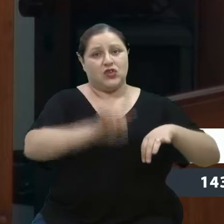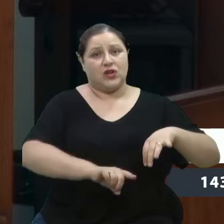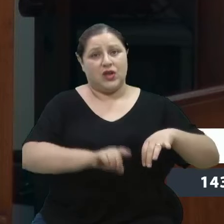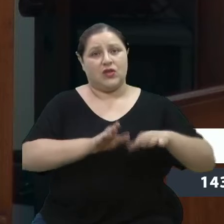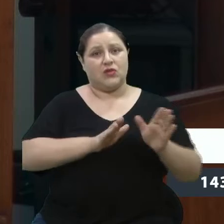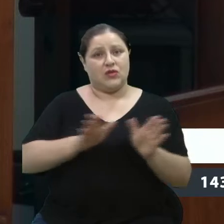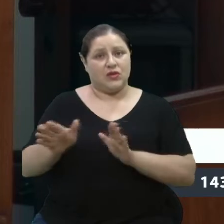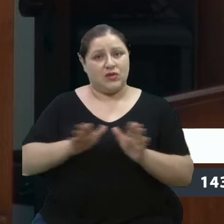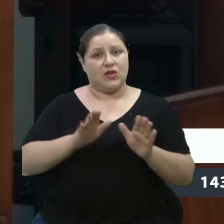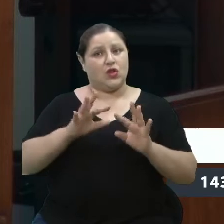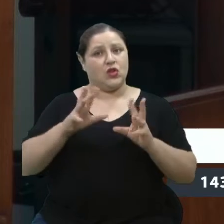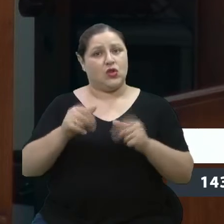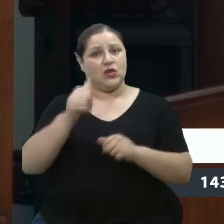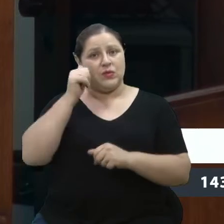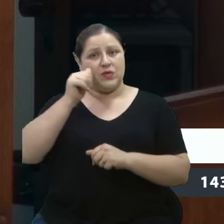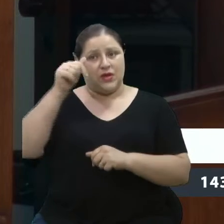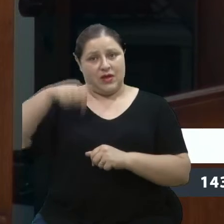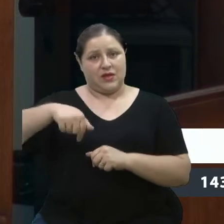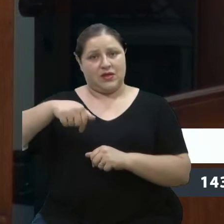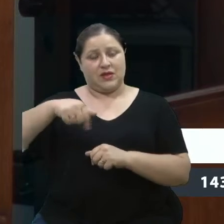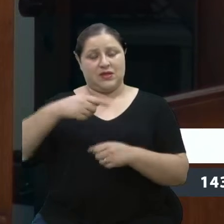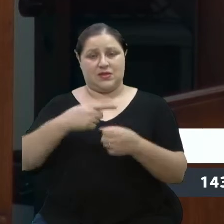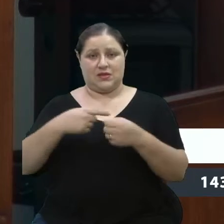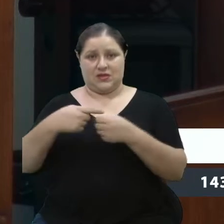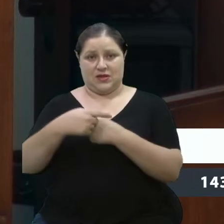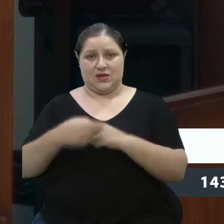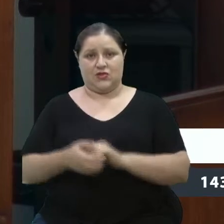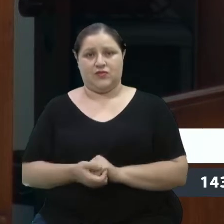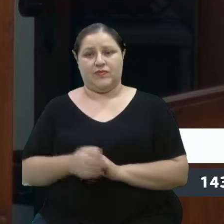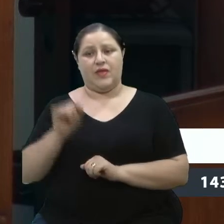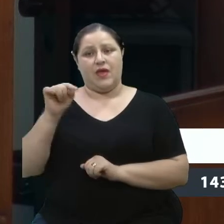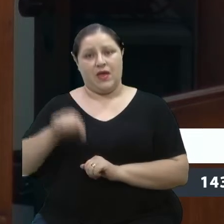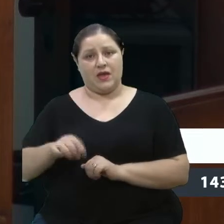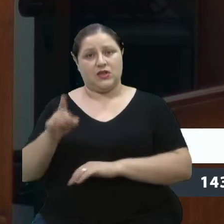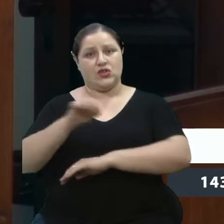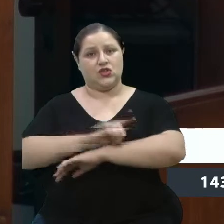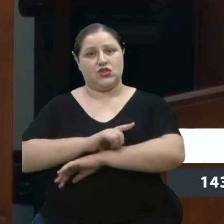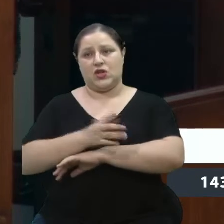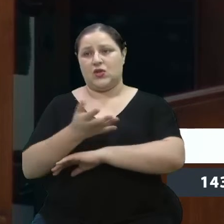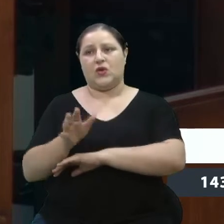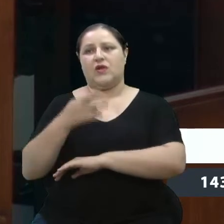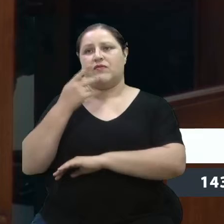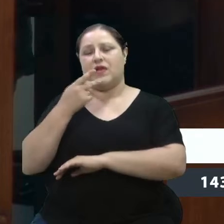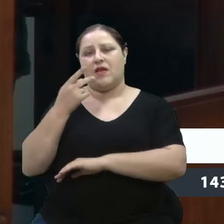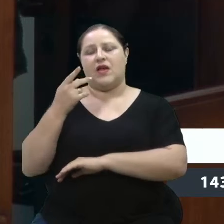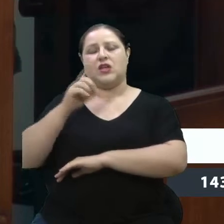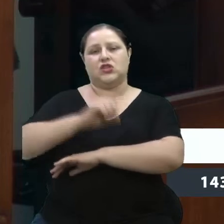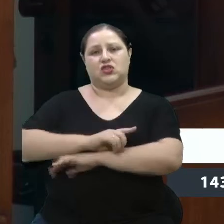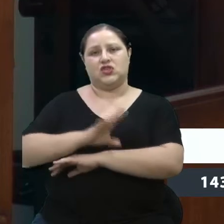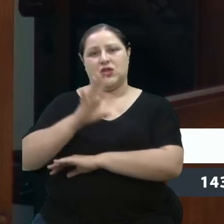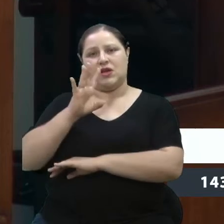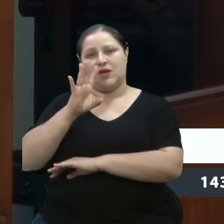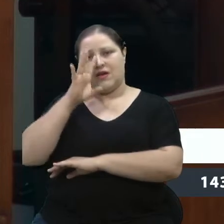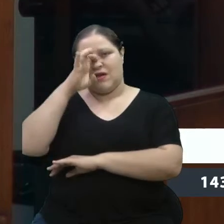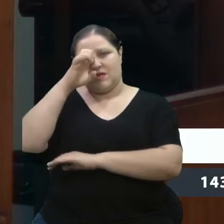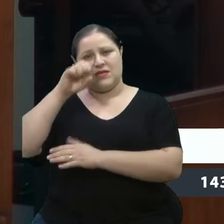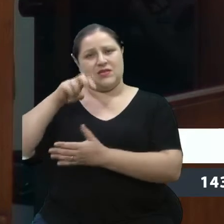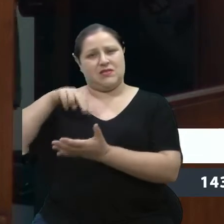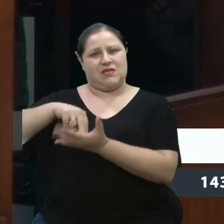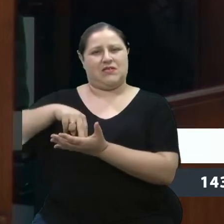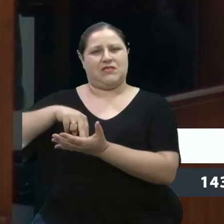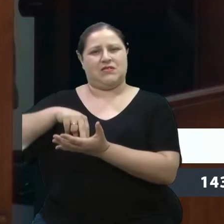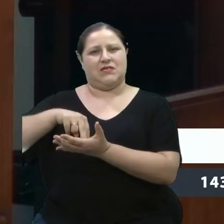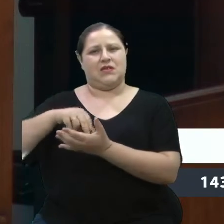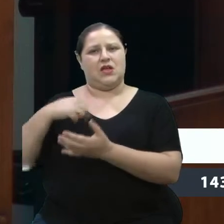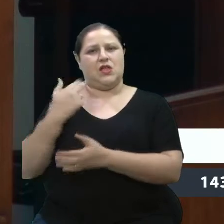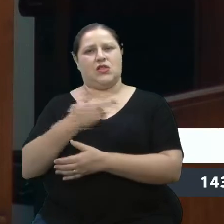nossa cidade. Eu vou finalizar, então, dizendo que esse não é um dia que eu gostaria de dizer como um dia de resistência. não